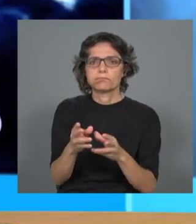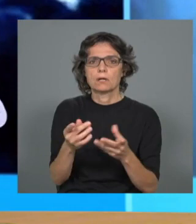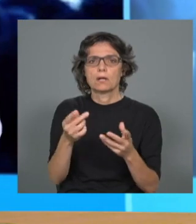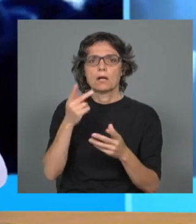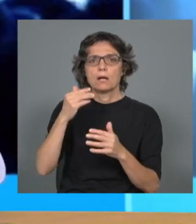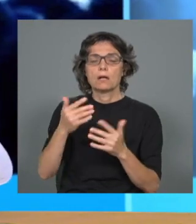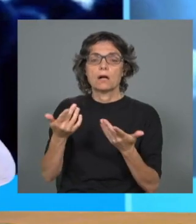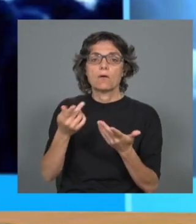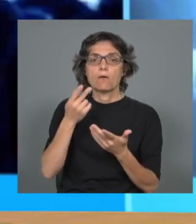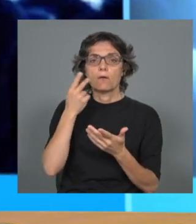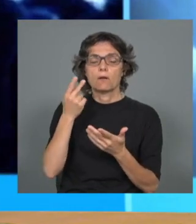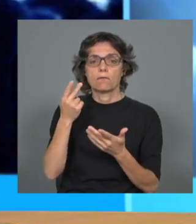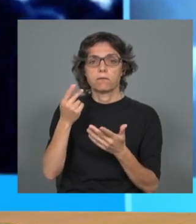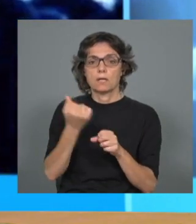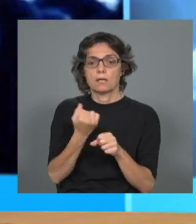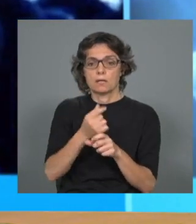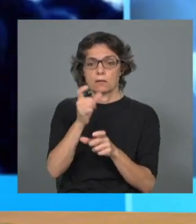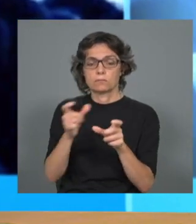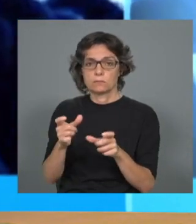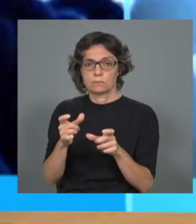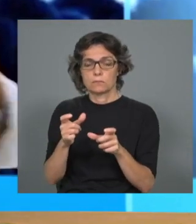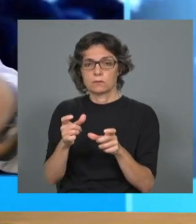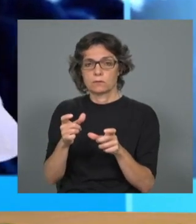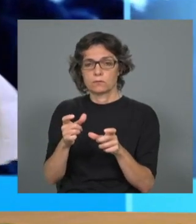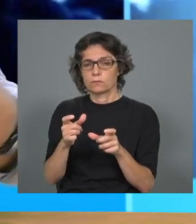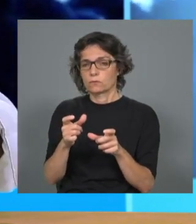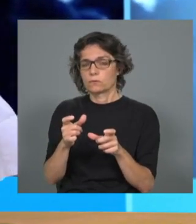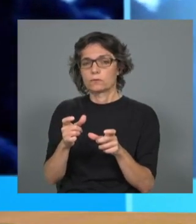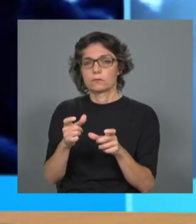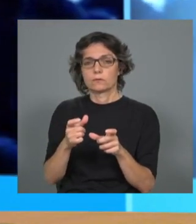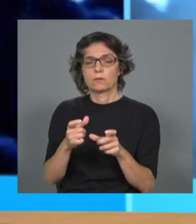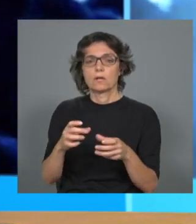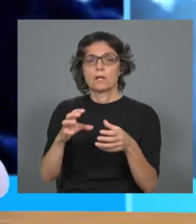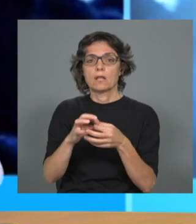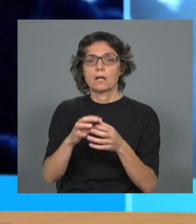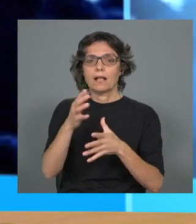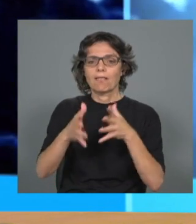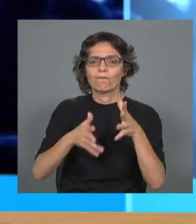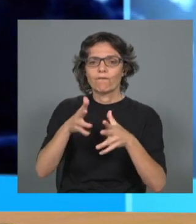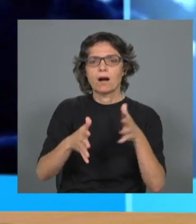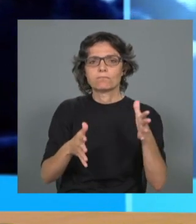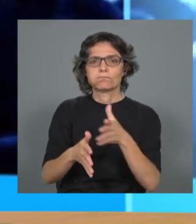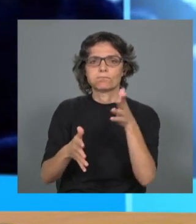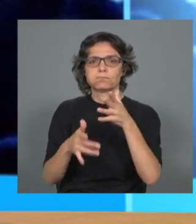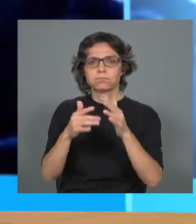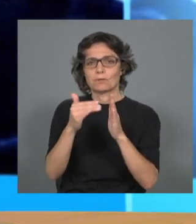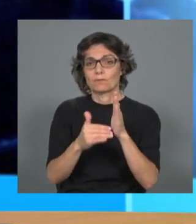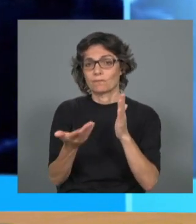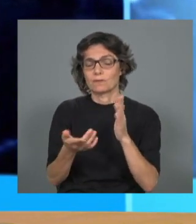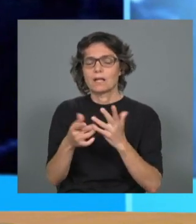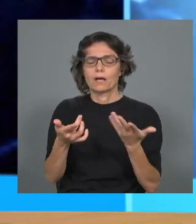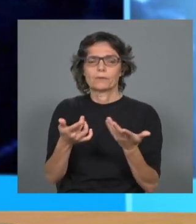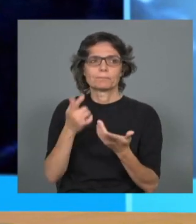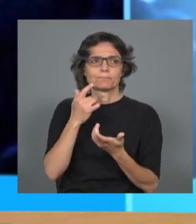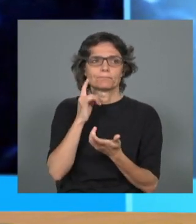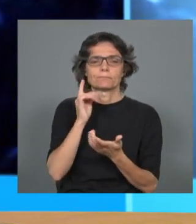vida dos trabalhadores mais da produção, digamos assim, já era bastante baixo e tem que se encontrar aqui